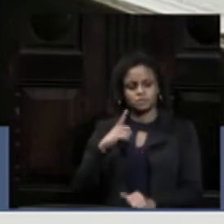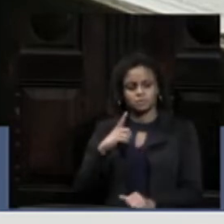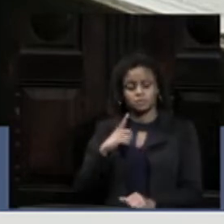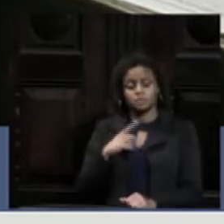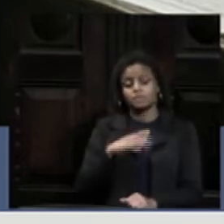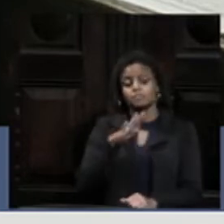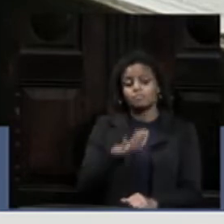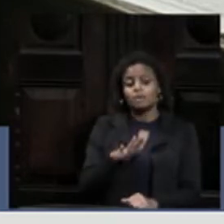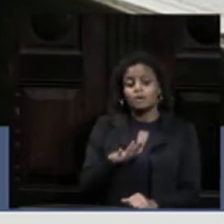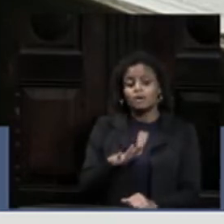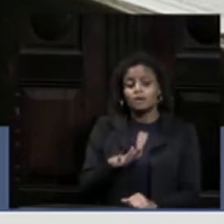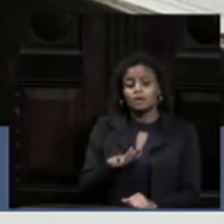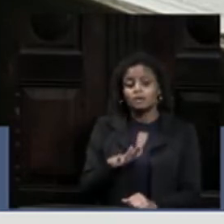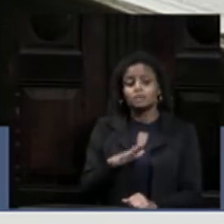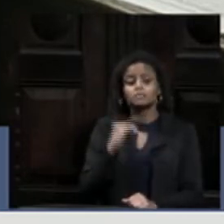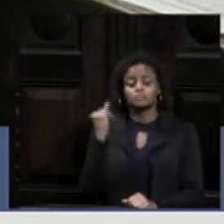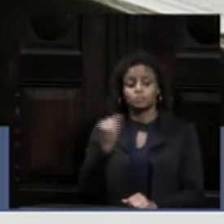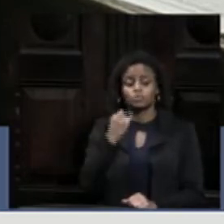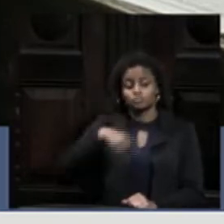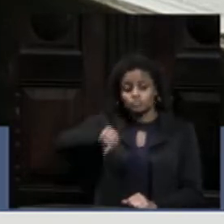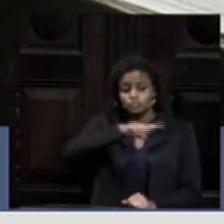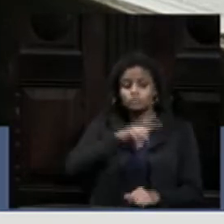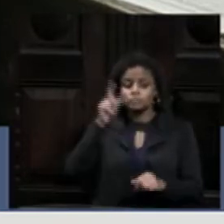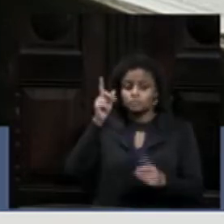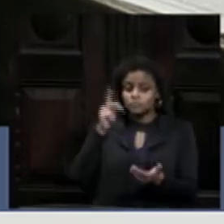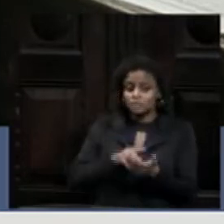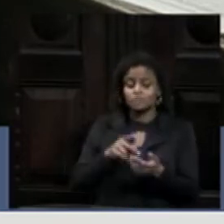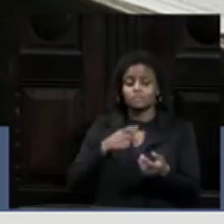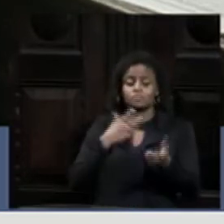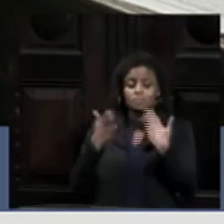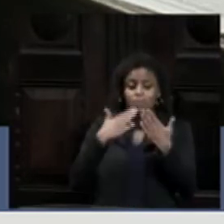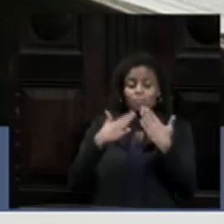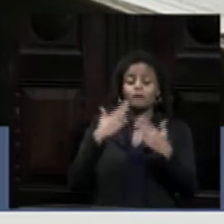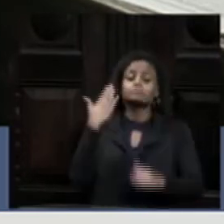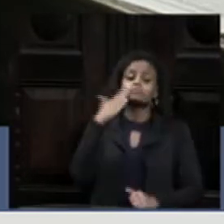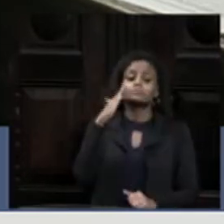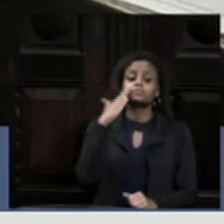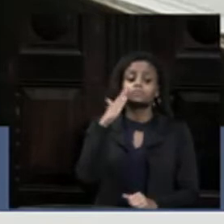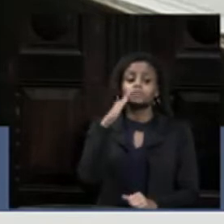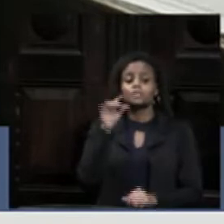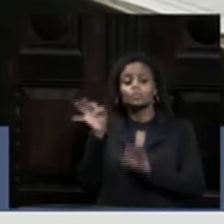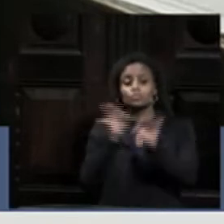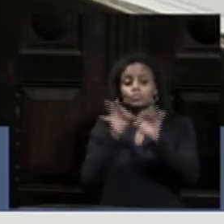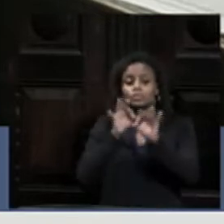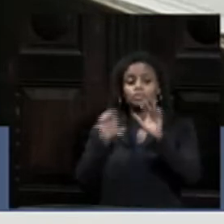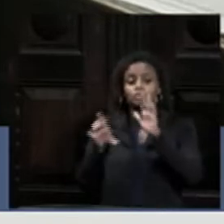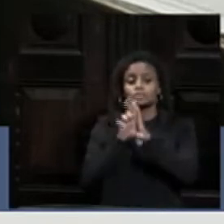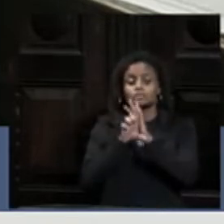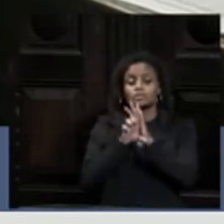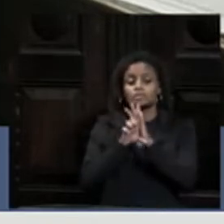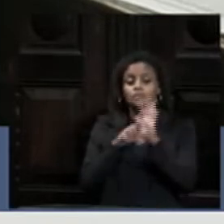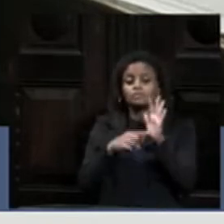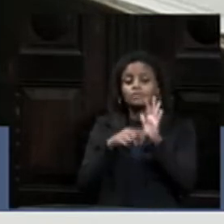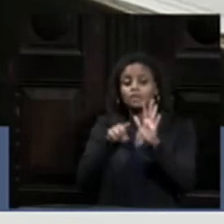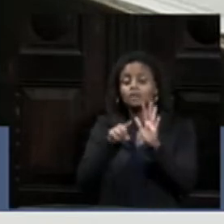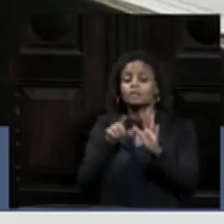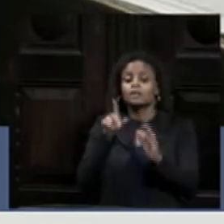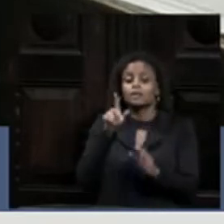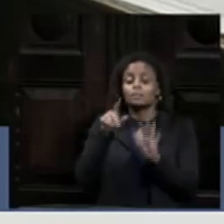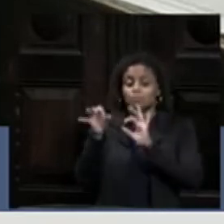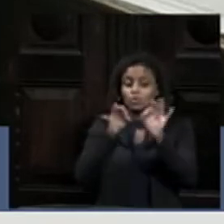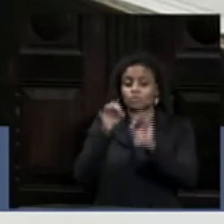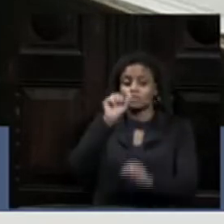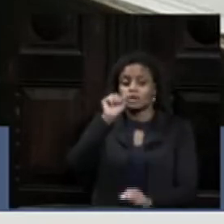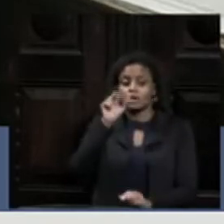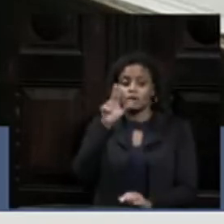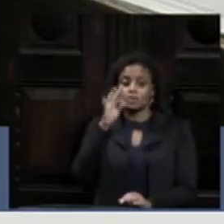que nós façamos uma discussão entendendo que o projeto, sendo autorizativo, ele não prejudica,